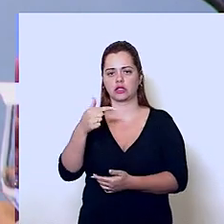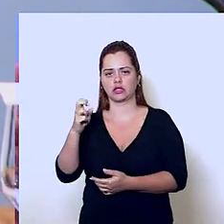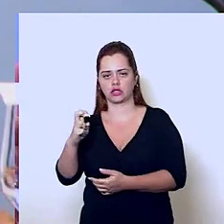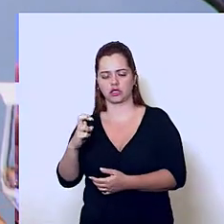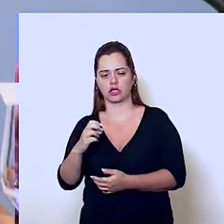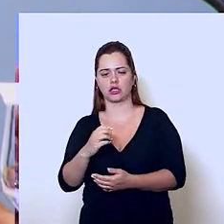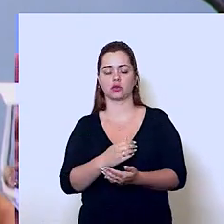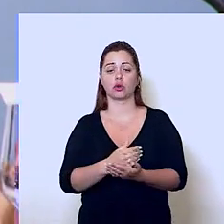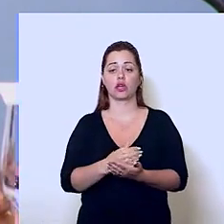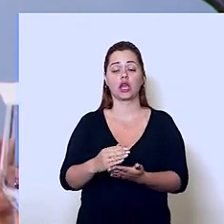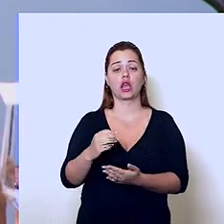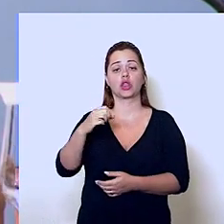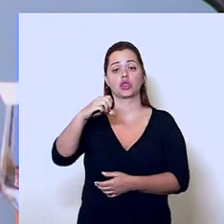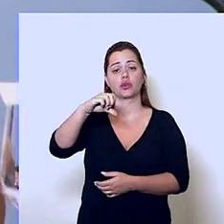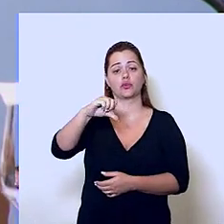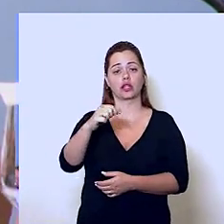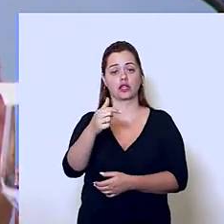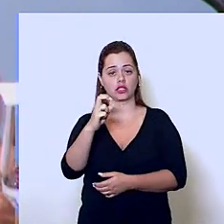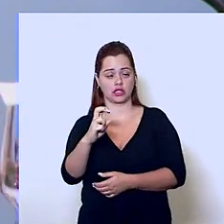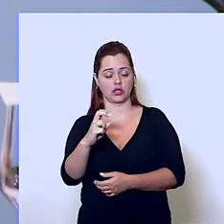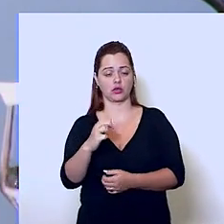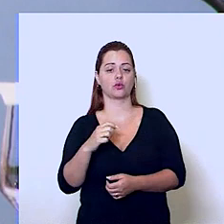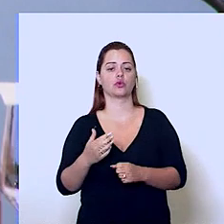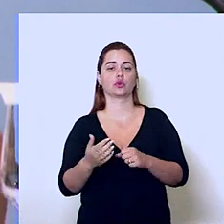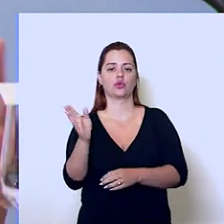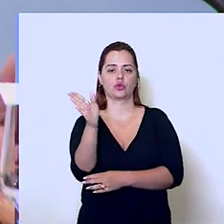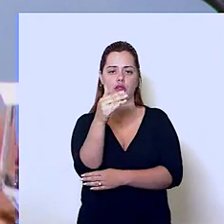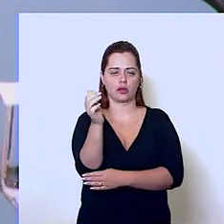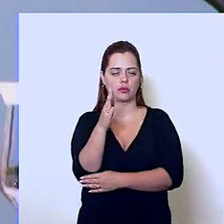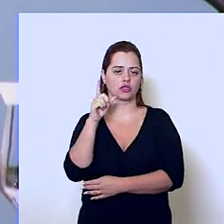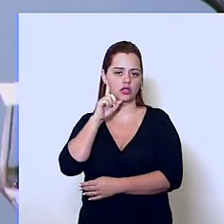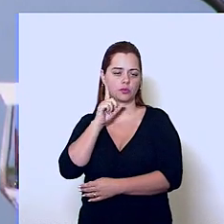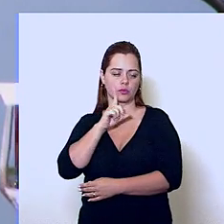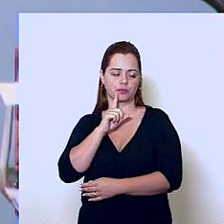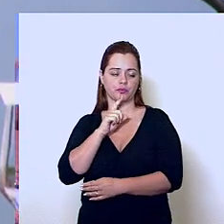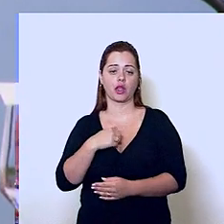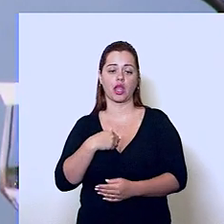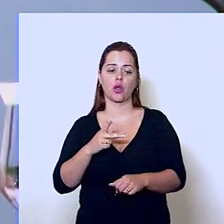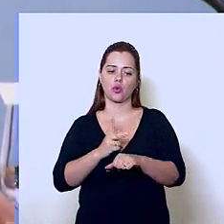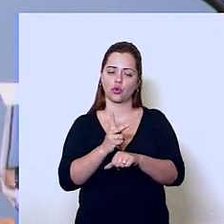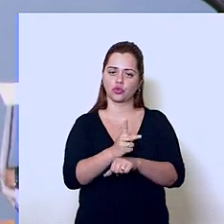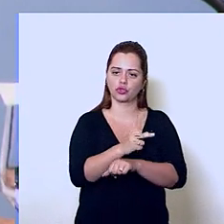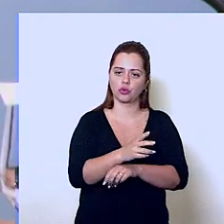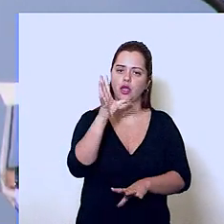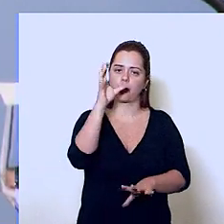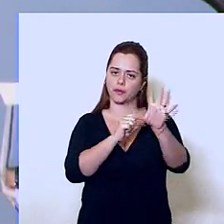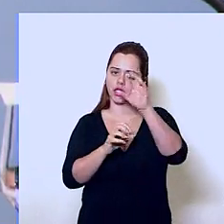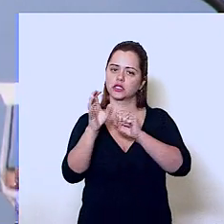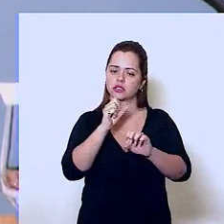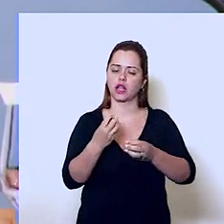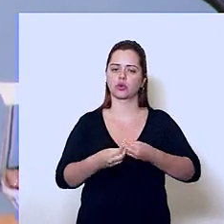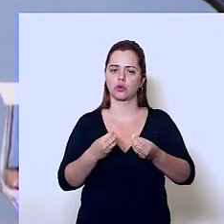95, na embaixada em Washington. Então, eu continuei o meu grande aprendizado com o embaixador Paulo